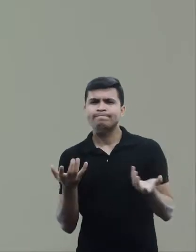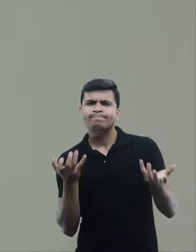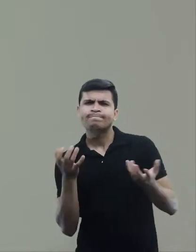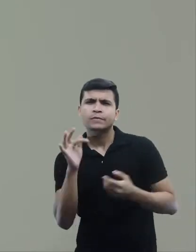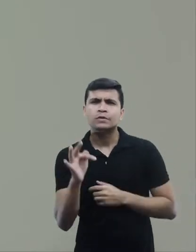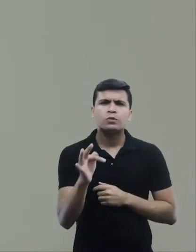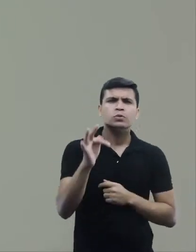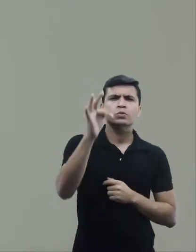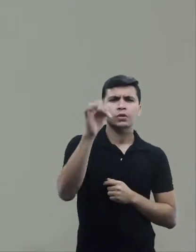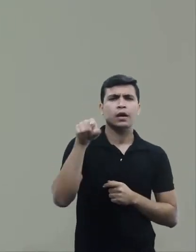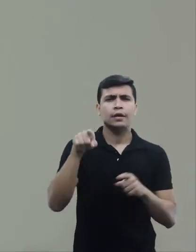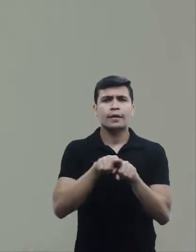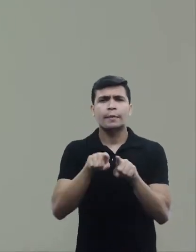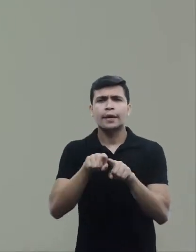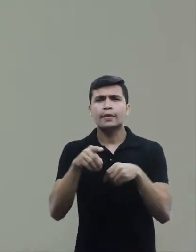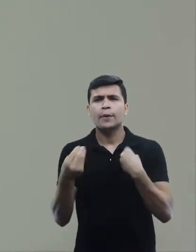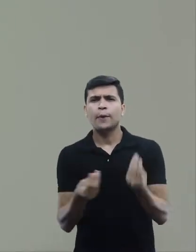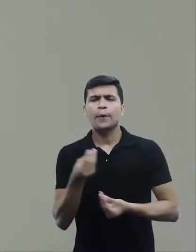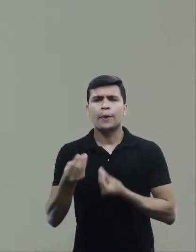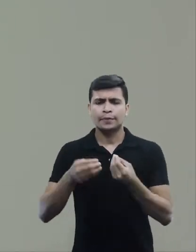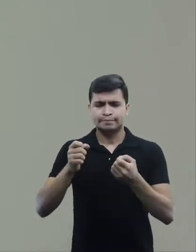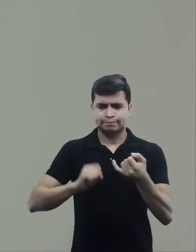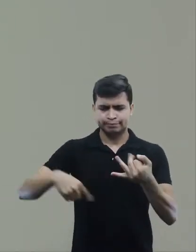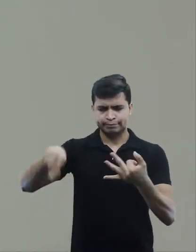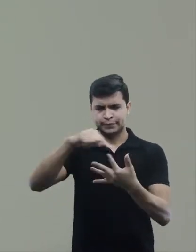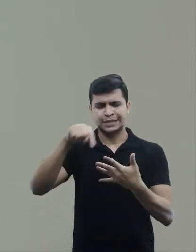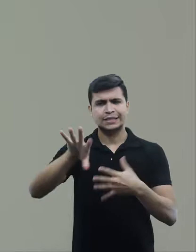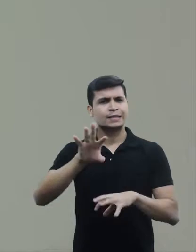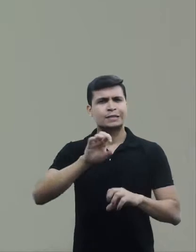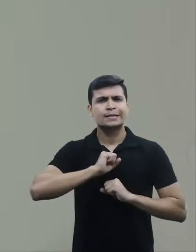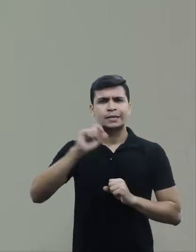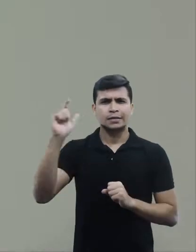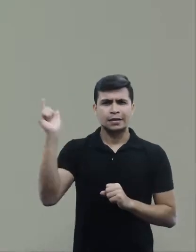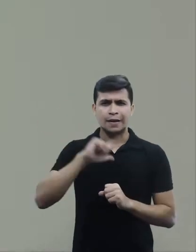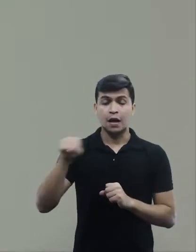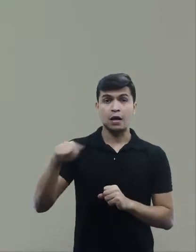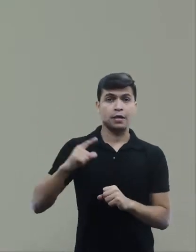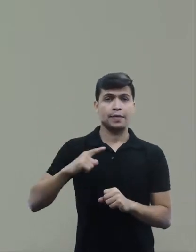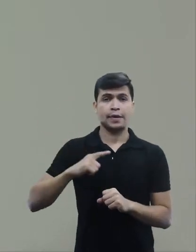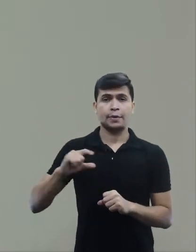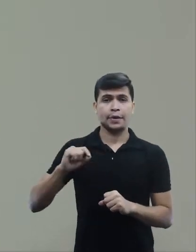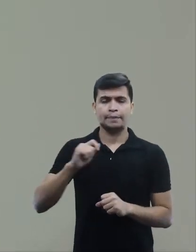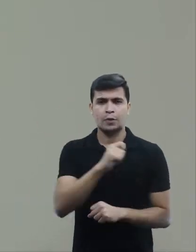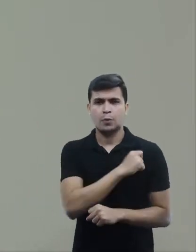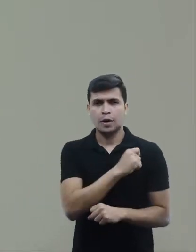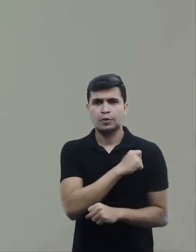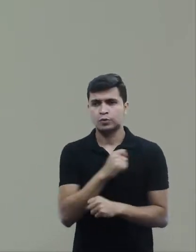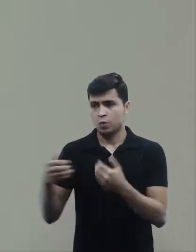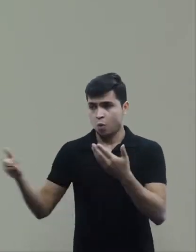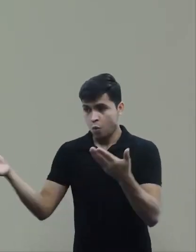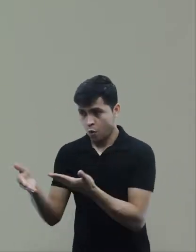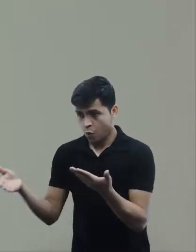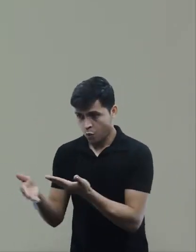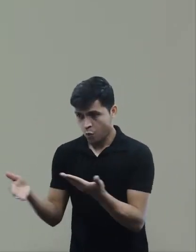estaria quanto ao nível da competência no bimestre ou momento anterior, onde consideram que o estudante